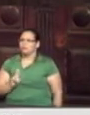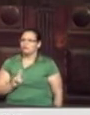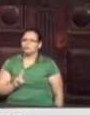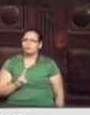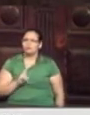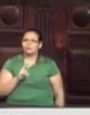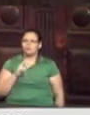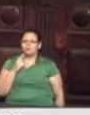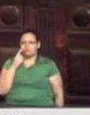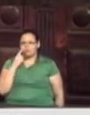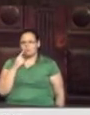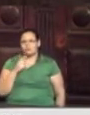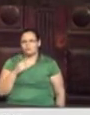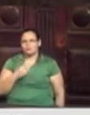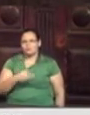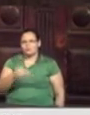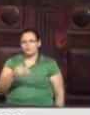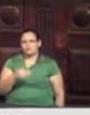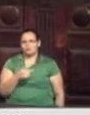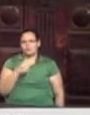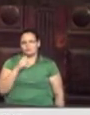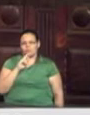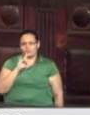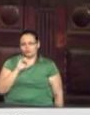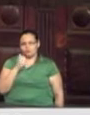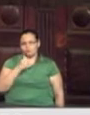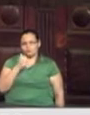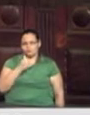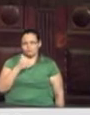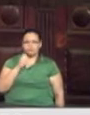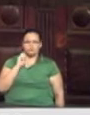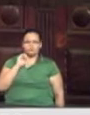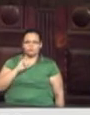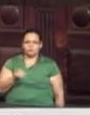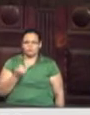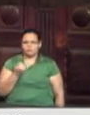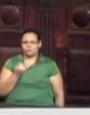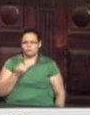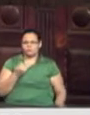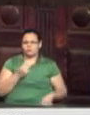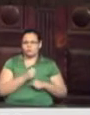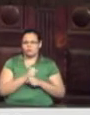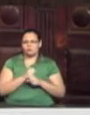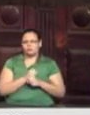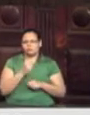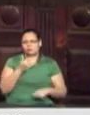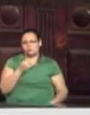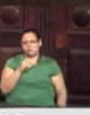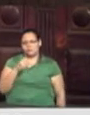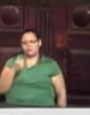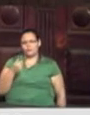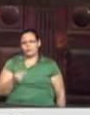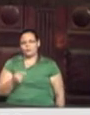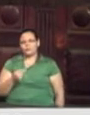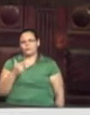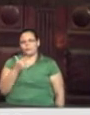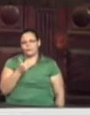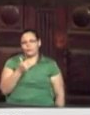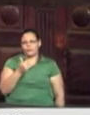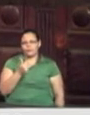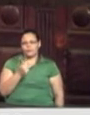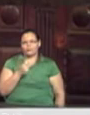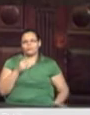para vigia a partir de 1º de janeiro de 17. Em 12 de janeiro de 17,